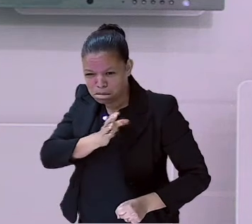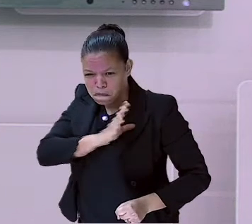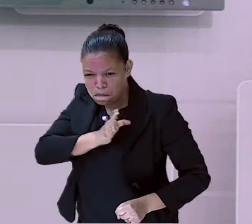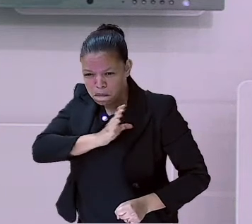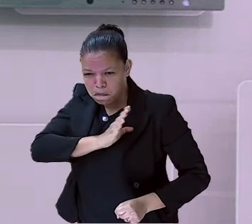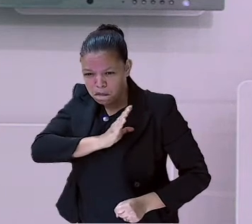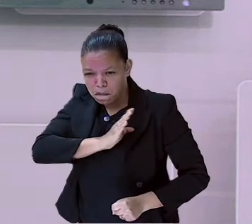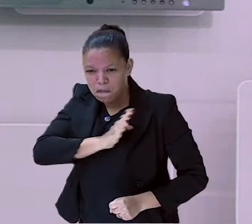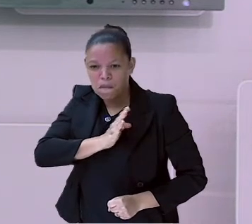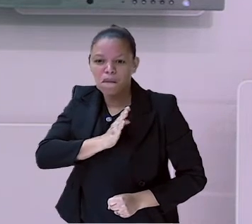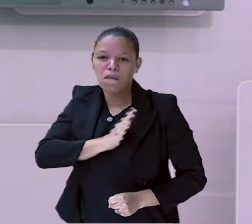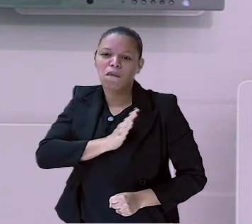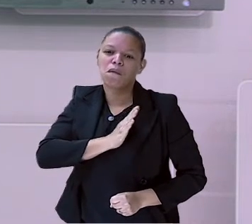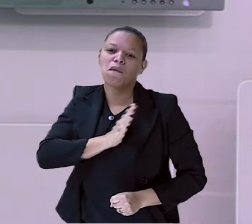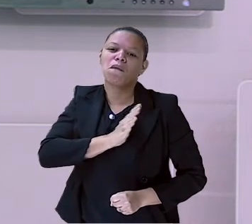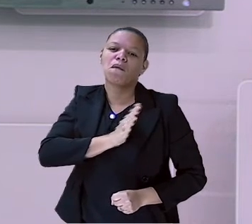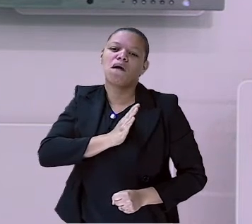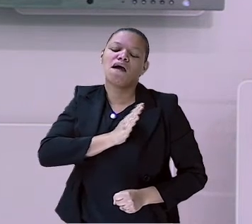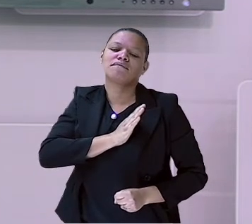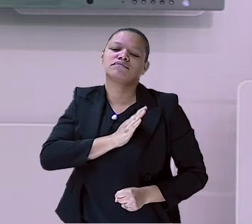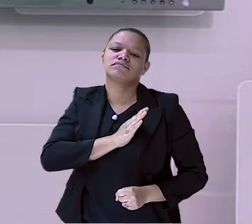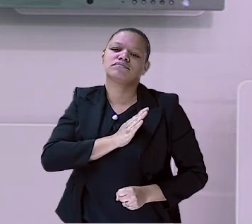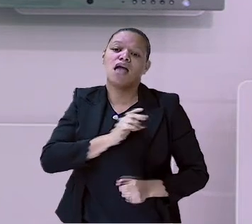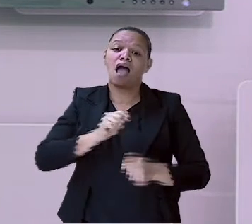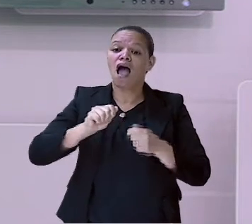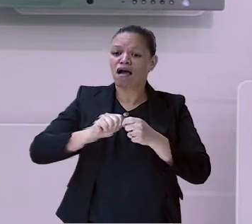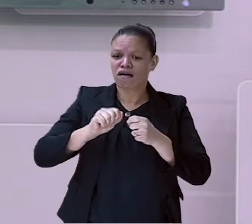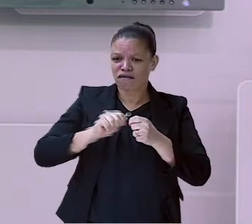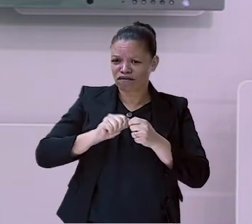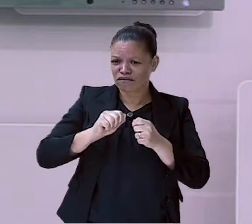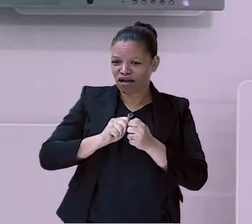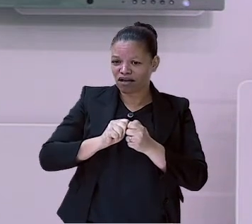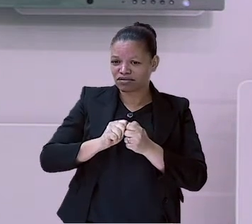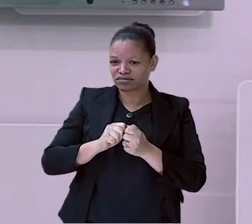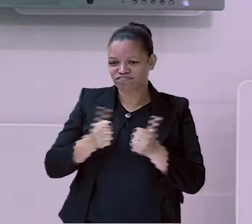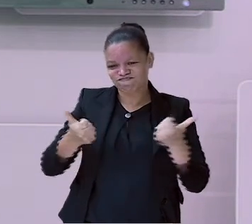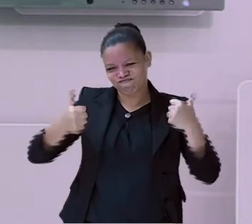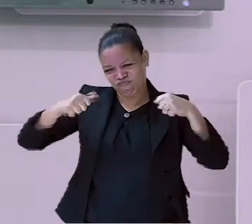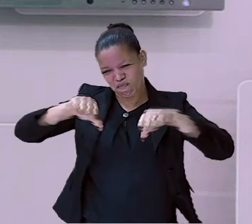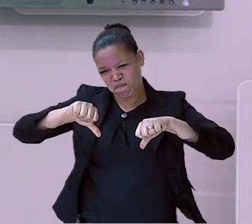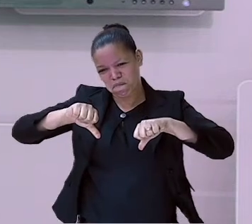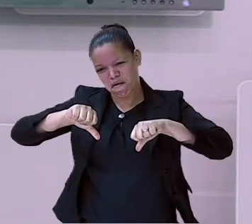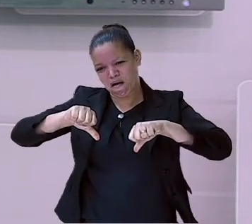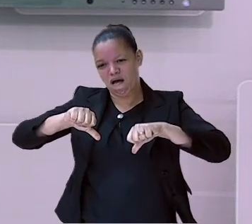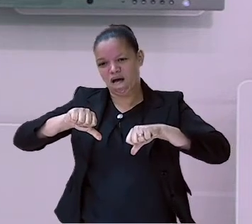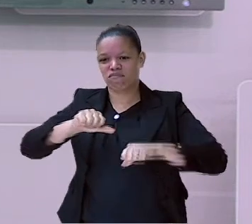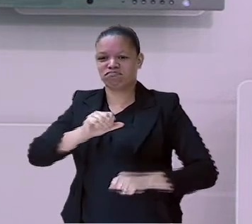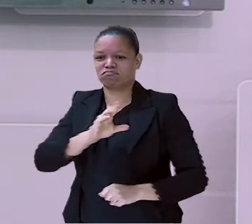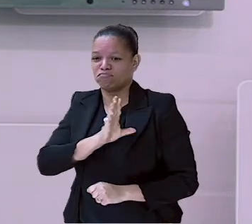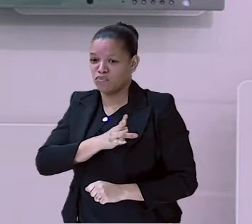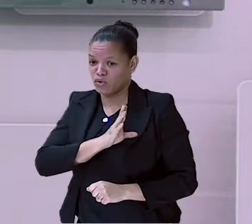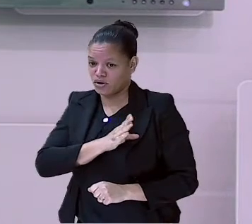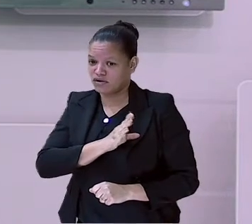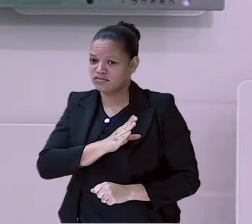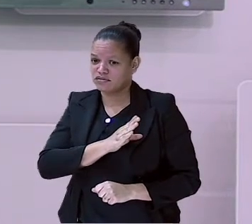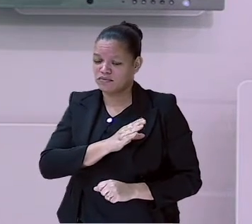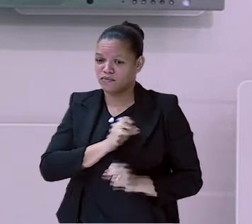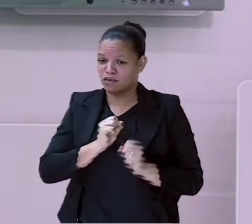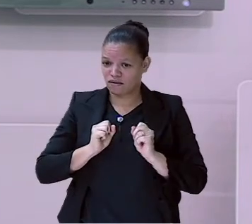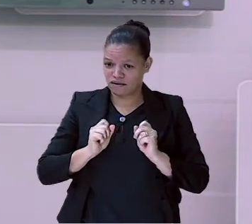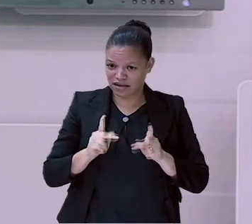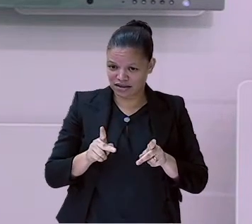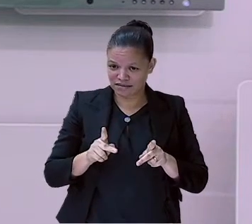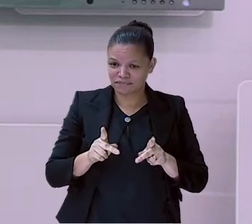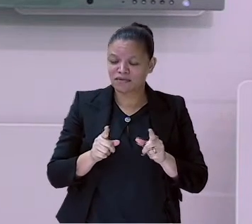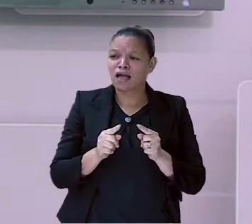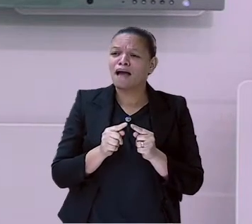acarreta problemas para o seu coração de uma pessoa hipertensa, tá? Então, quais são